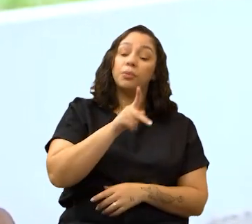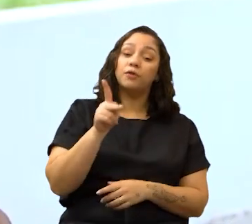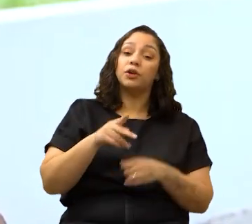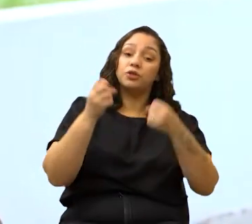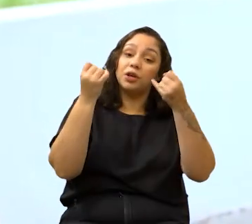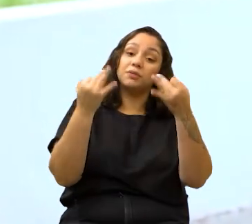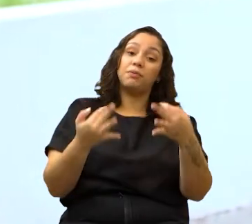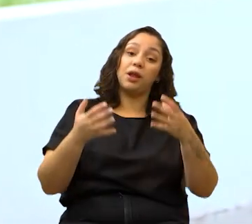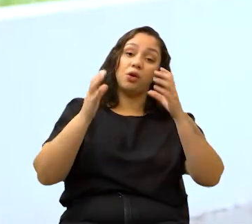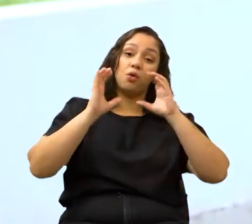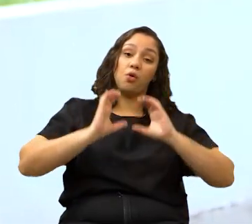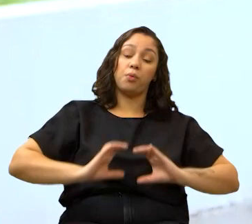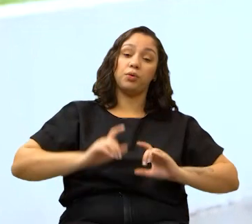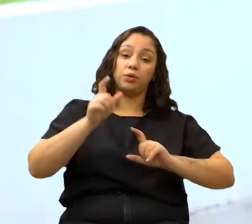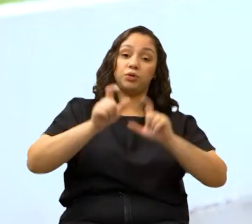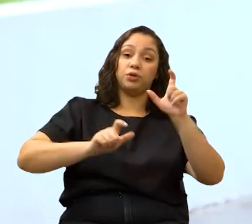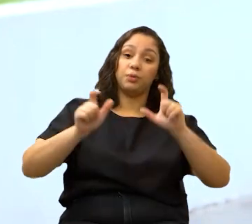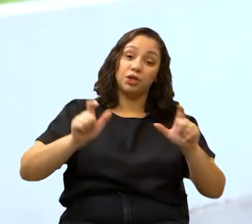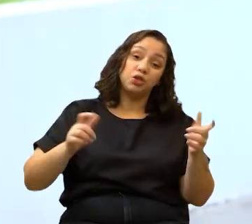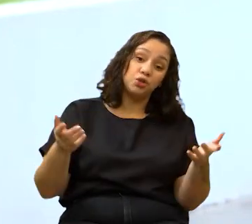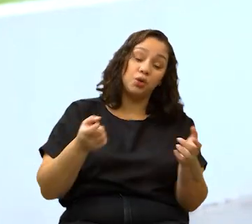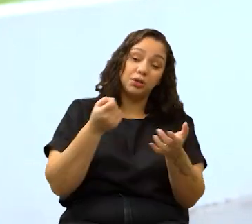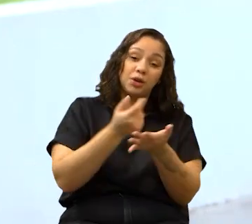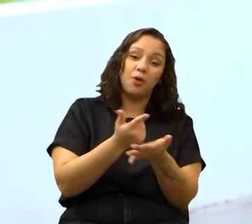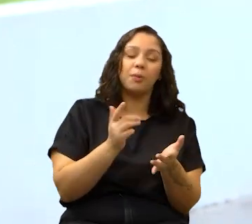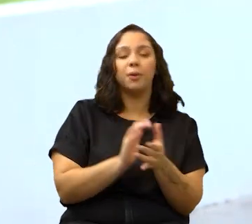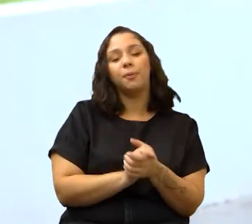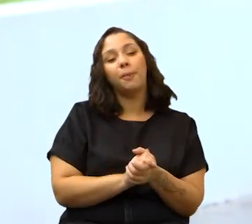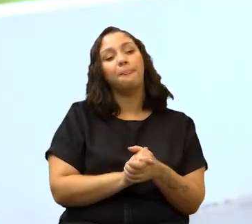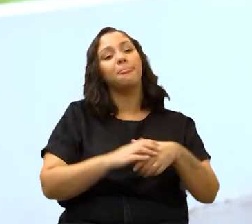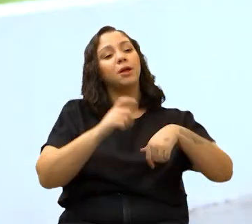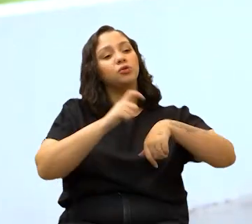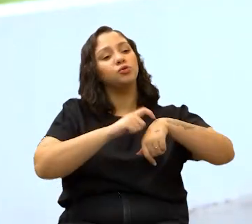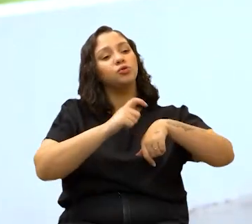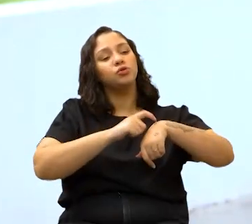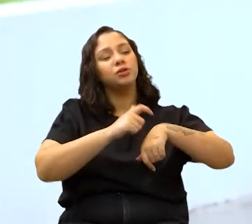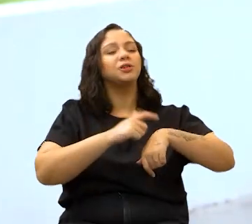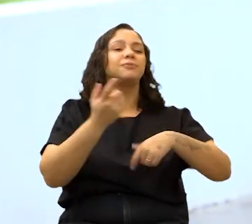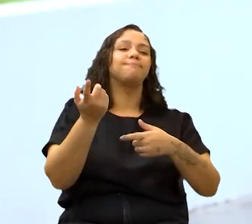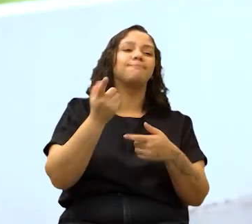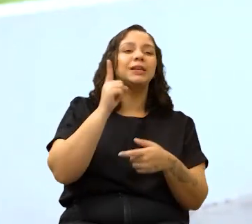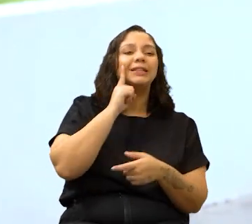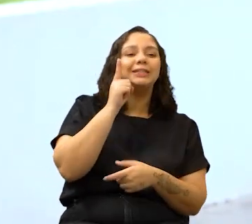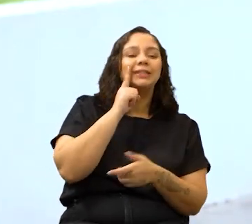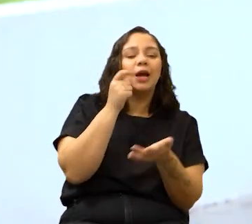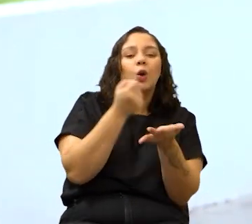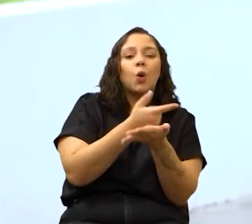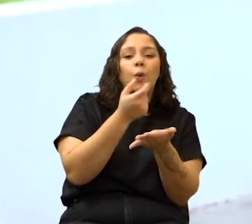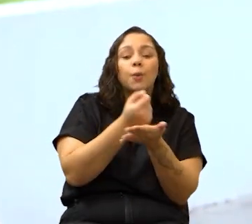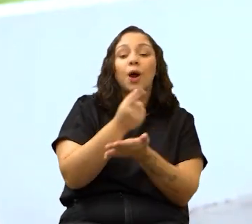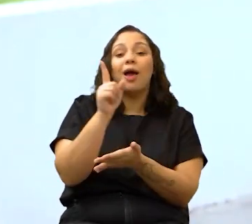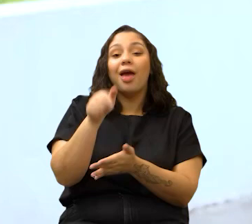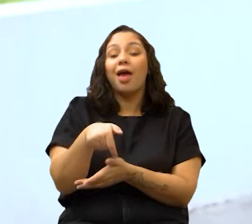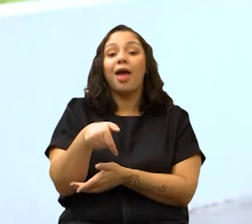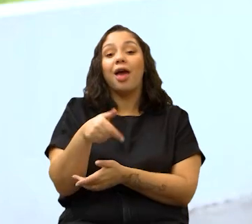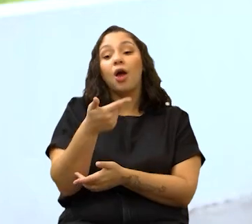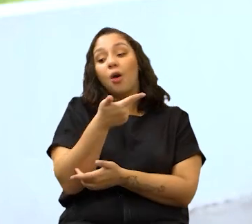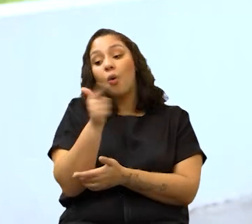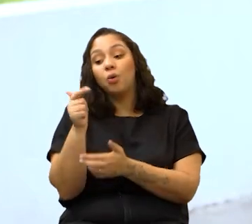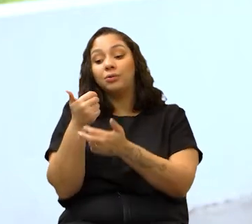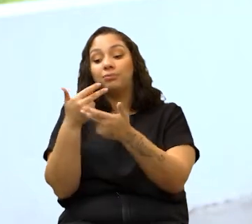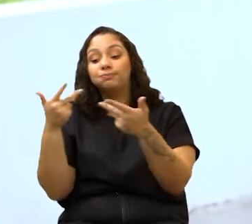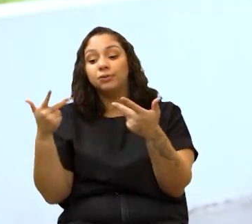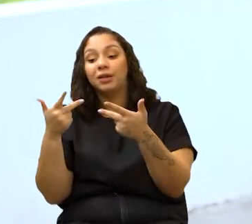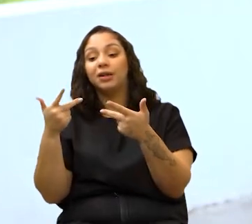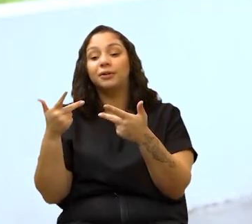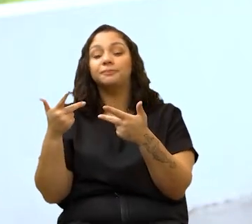esse comportamento do consumidor. O consumidor, nas suas compras rotineiras, muitas vezes é uma compra que tem outros itens